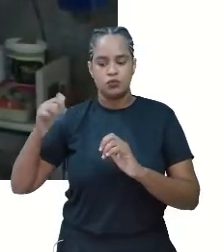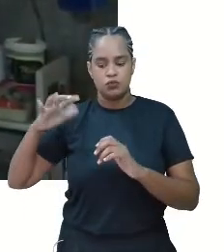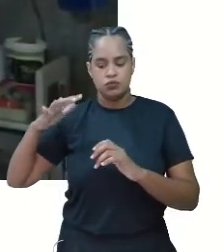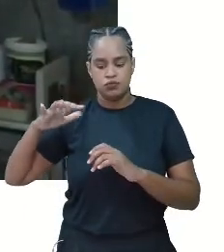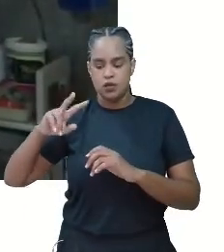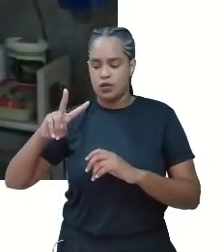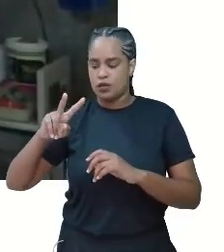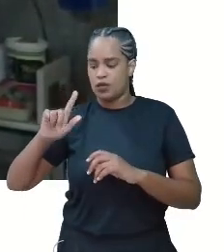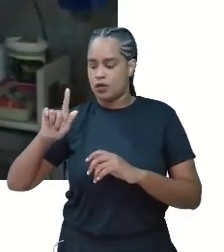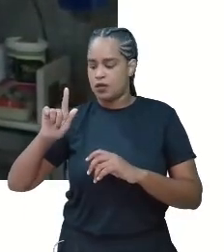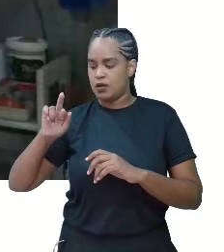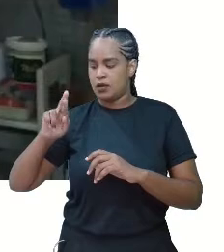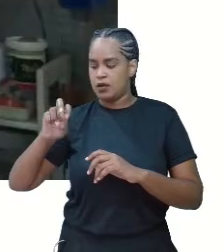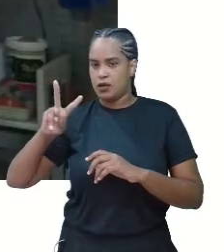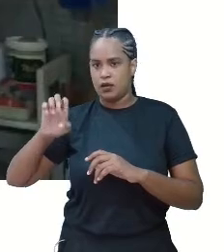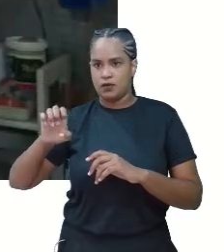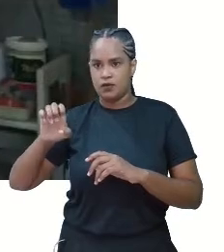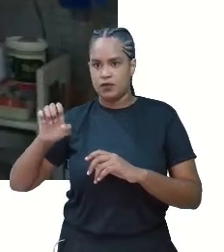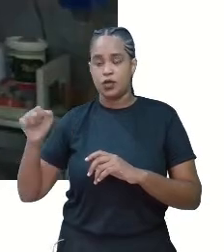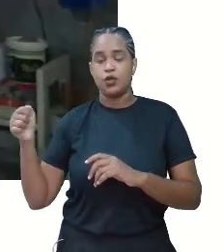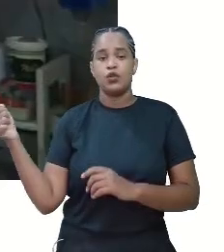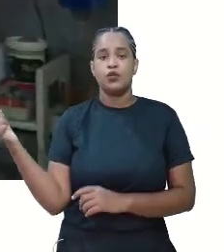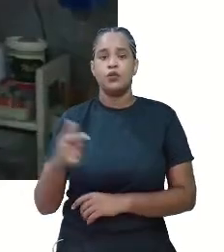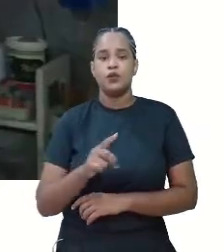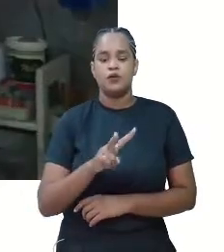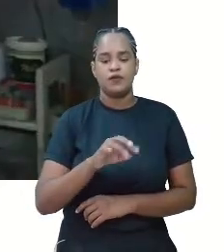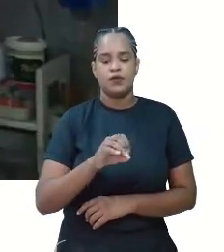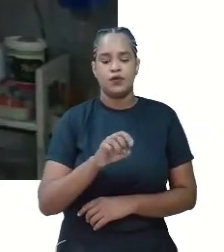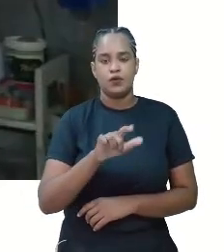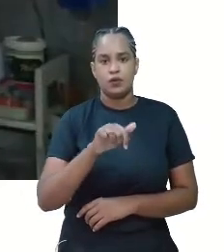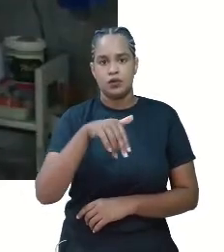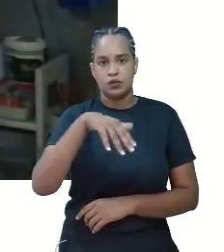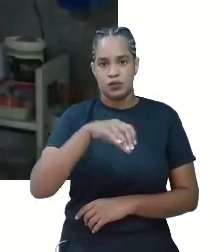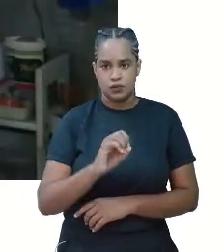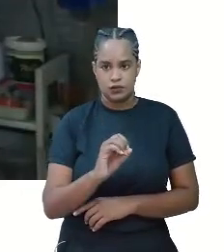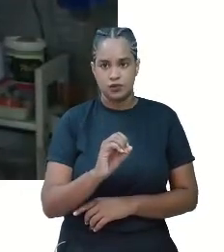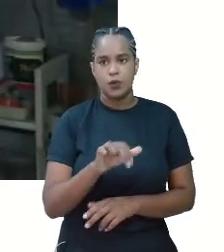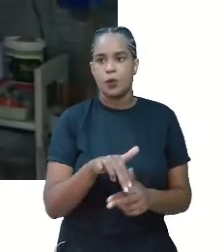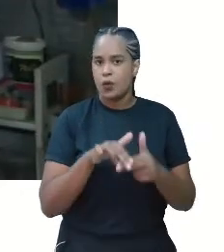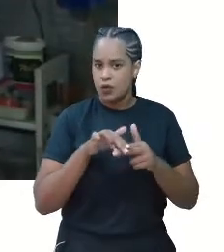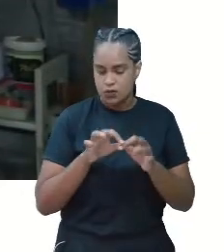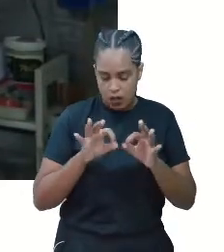que o violino. Não só pelo tamanho,